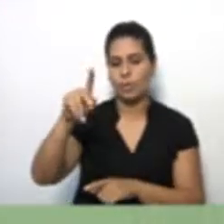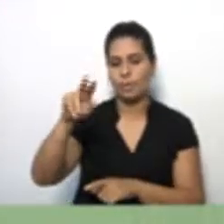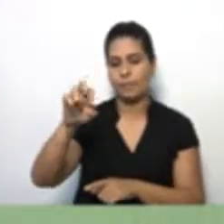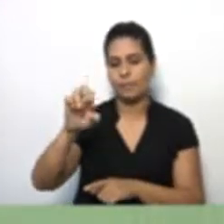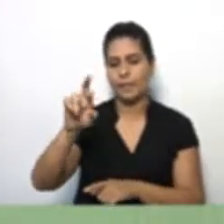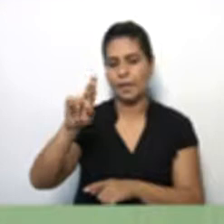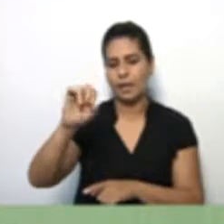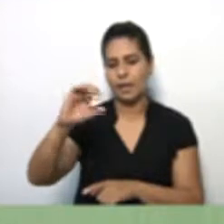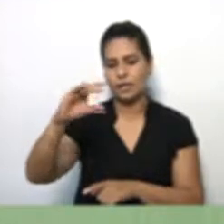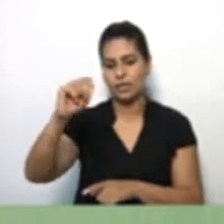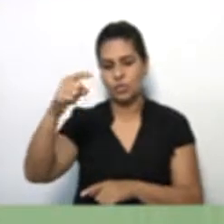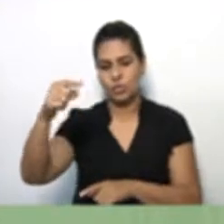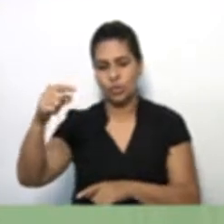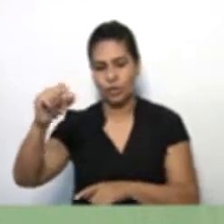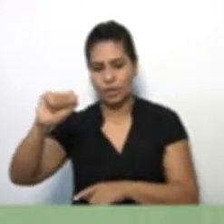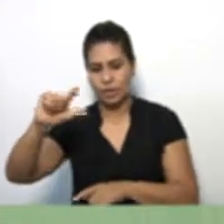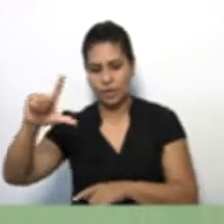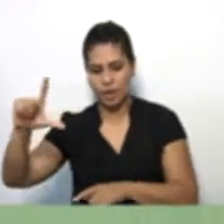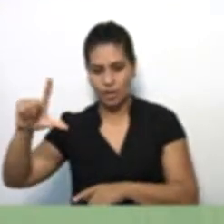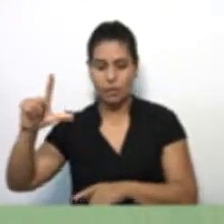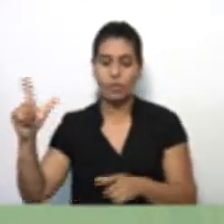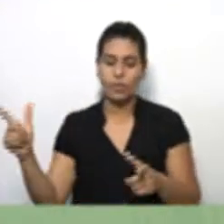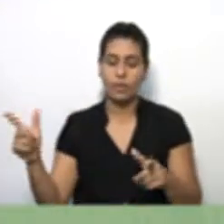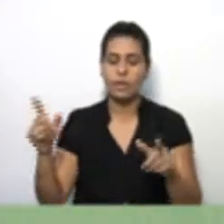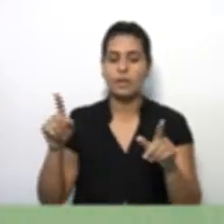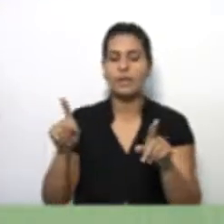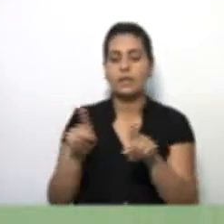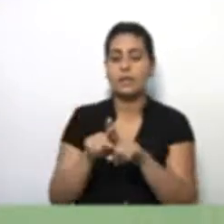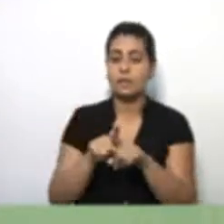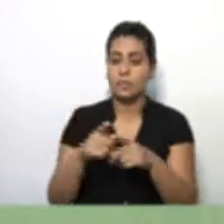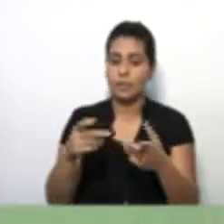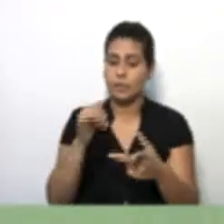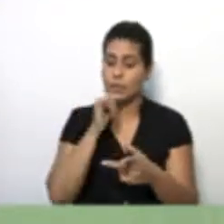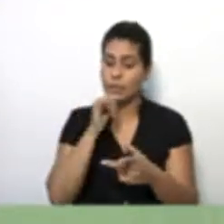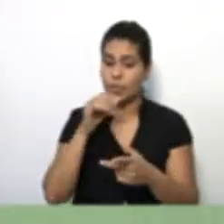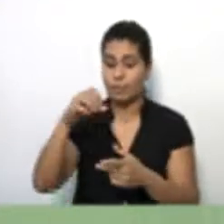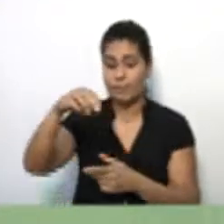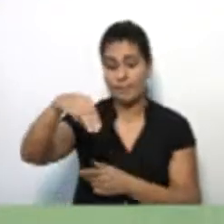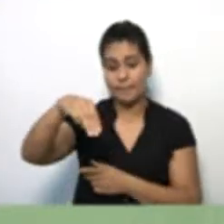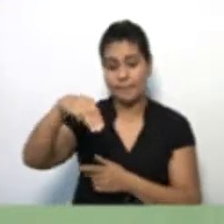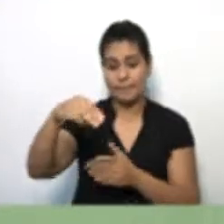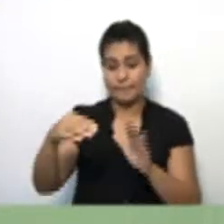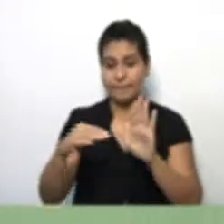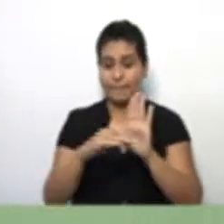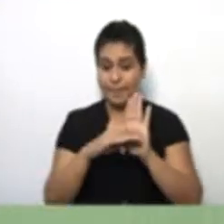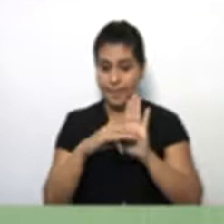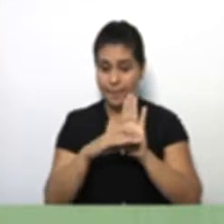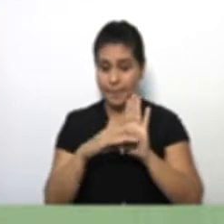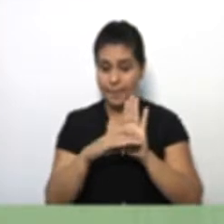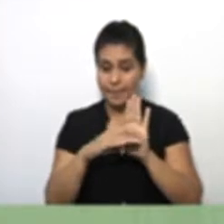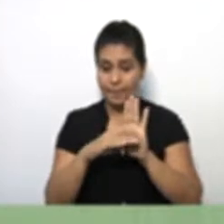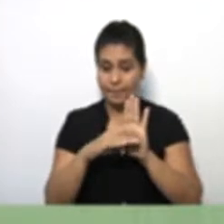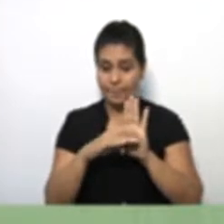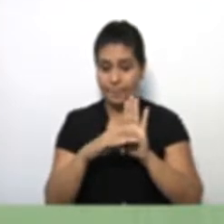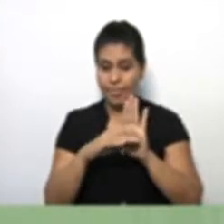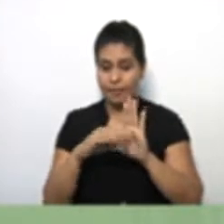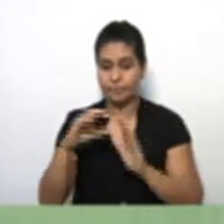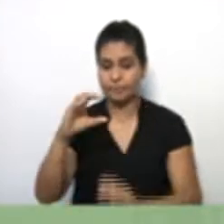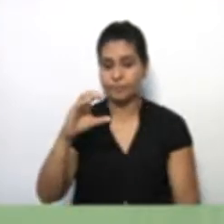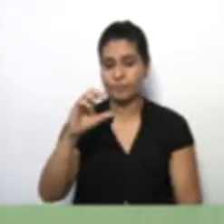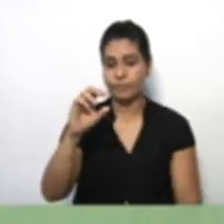Planejamento de médio, né? Perdão, curto. Ai.